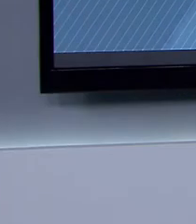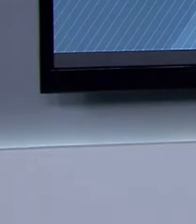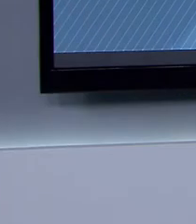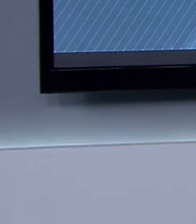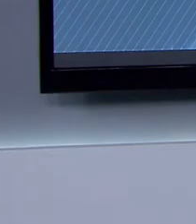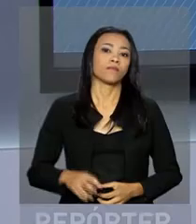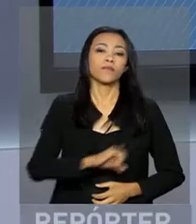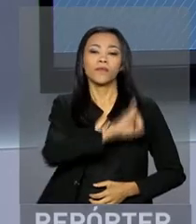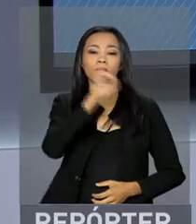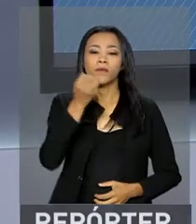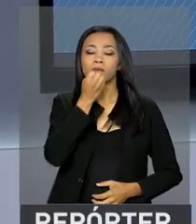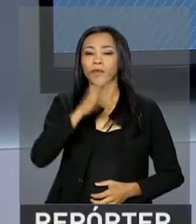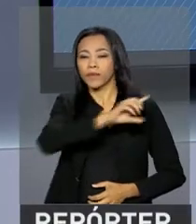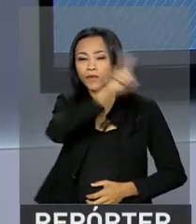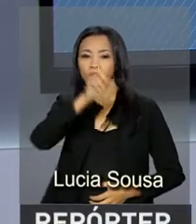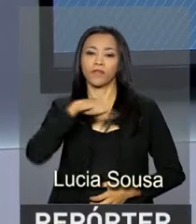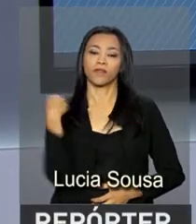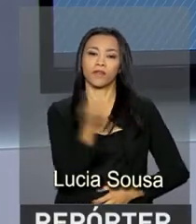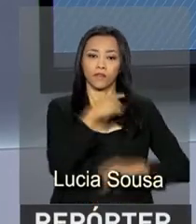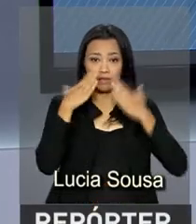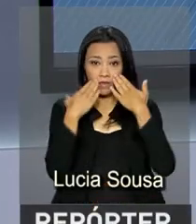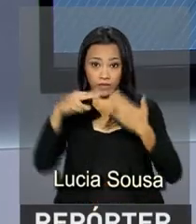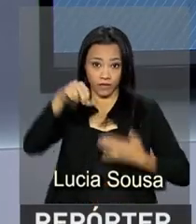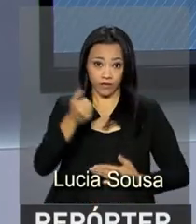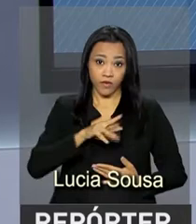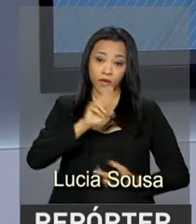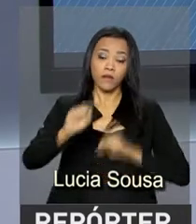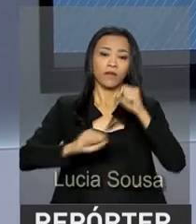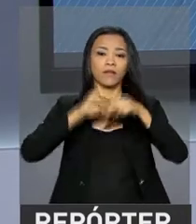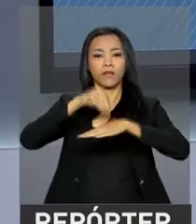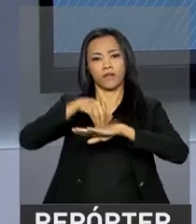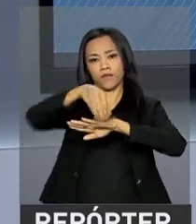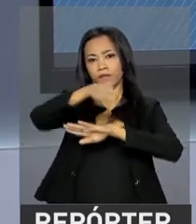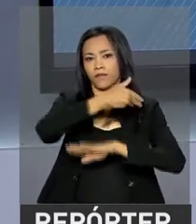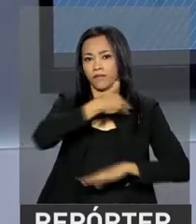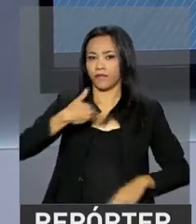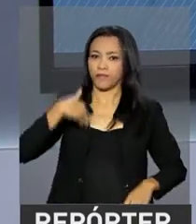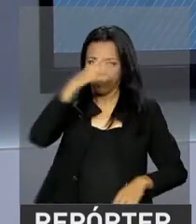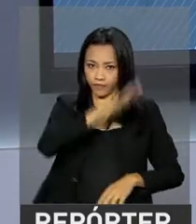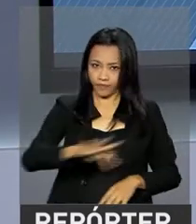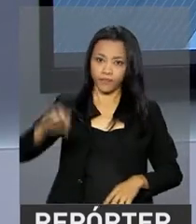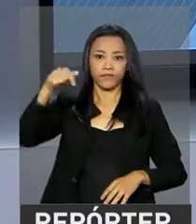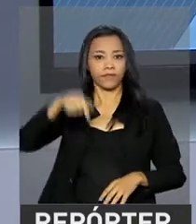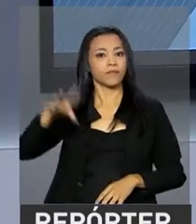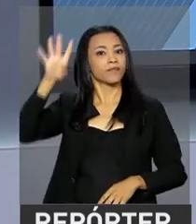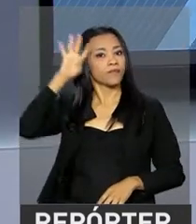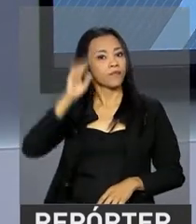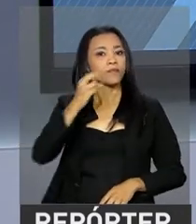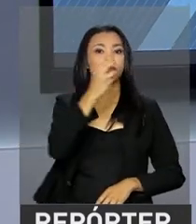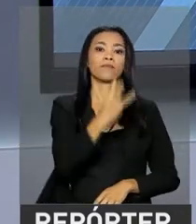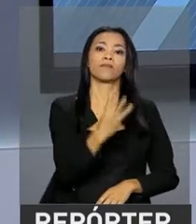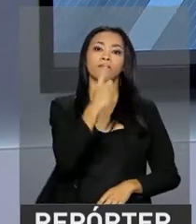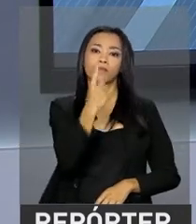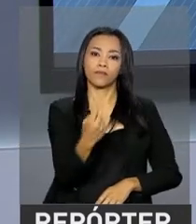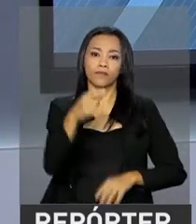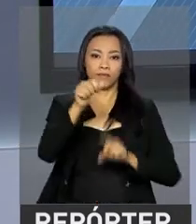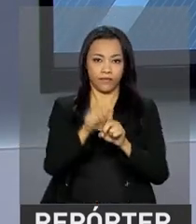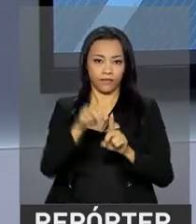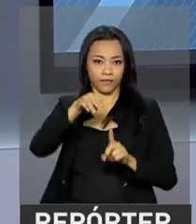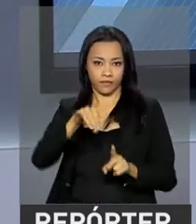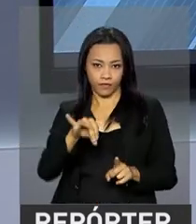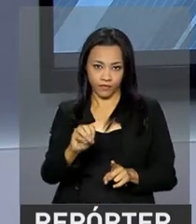olá bom dia estamos no a um repórter nbr as notícias do governo federal desta quarta-feira 31 de